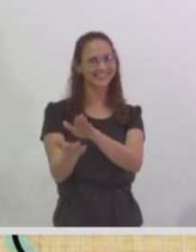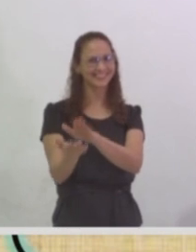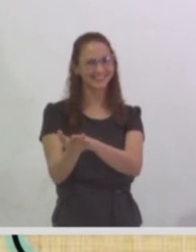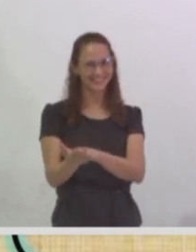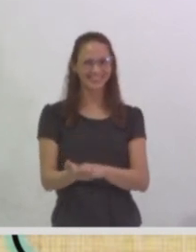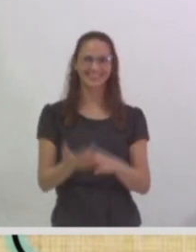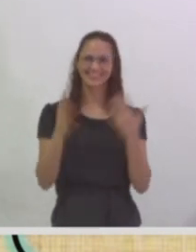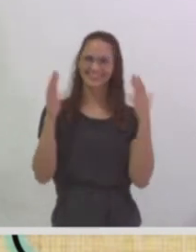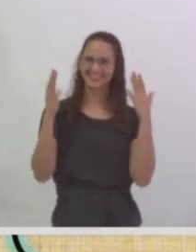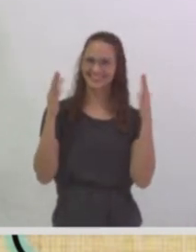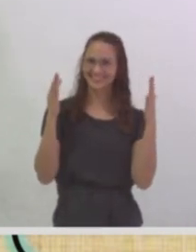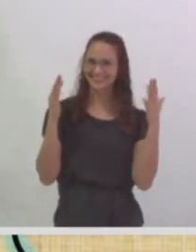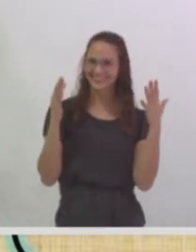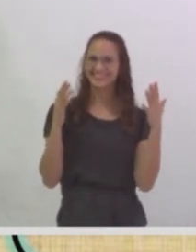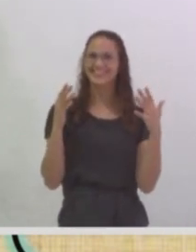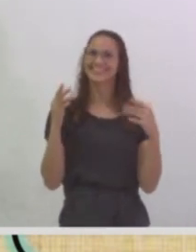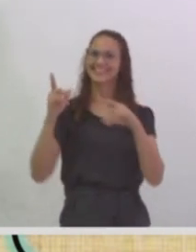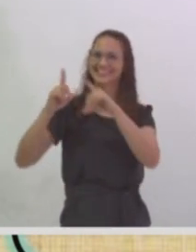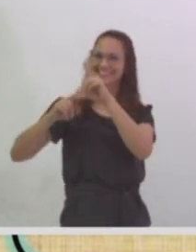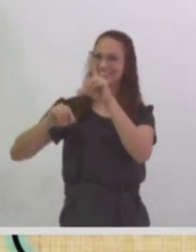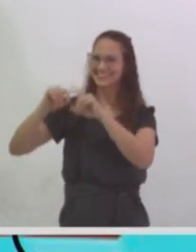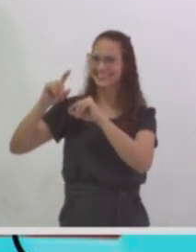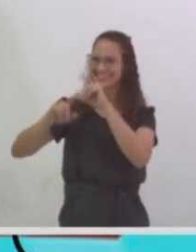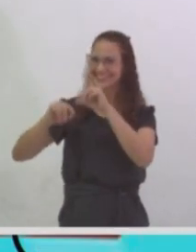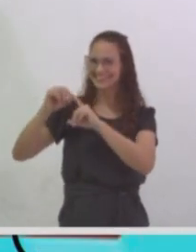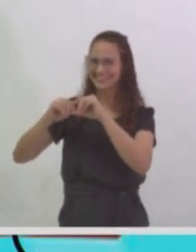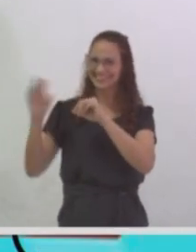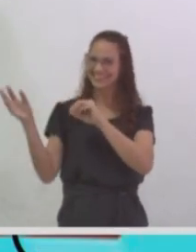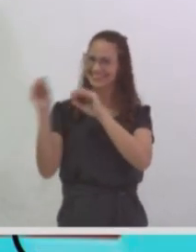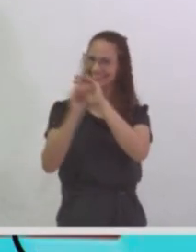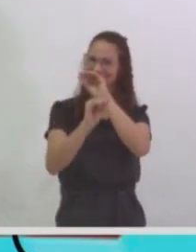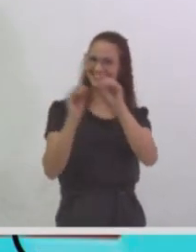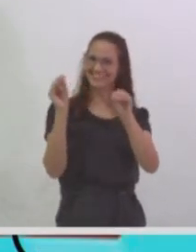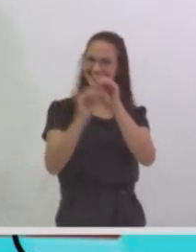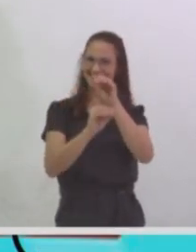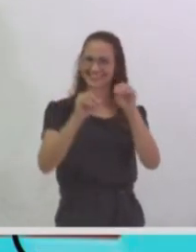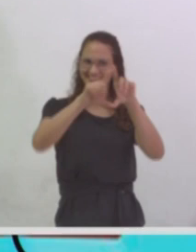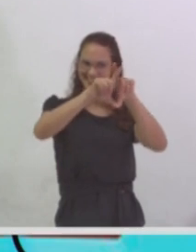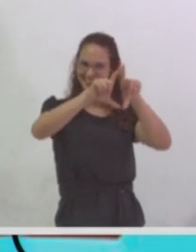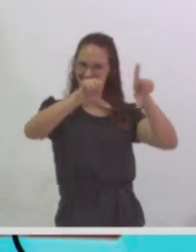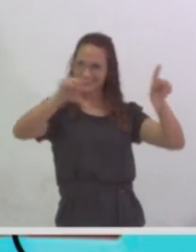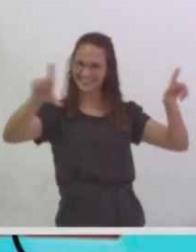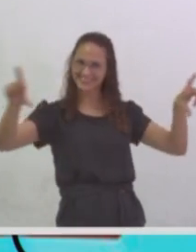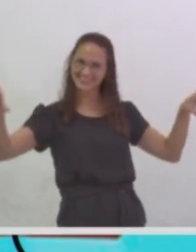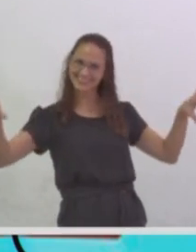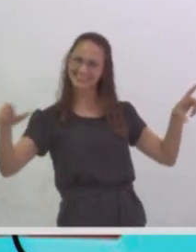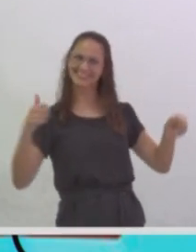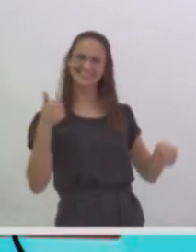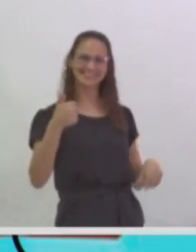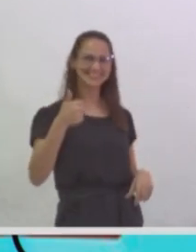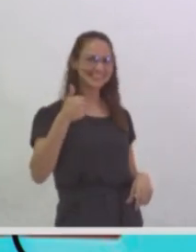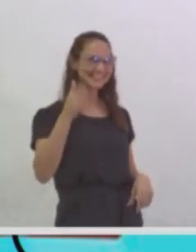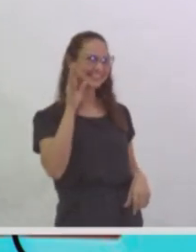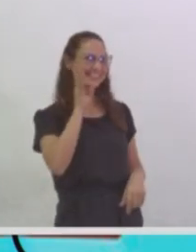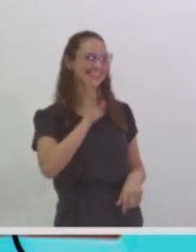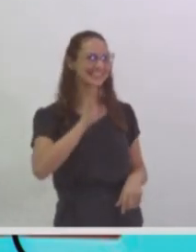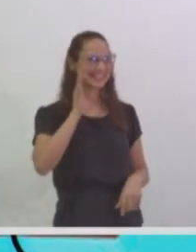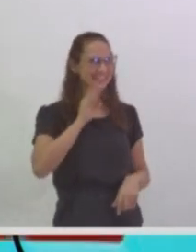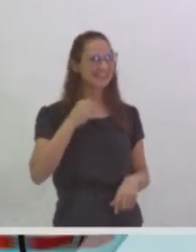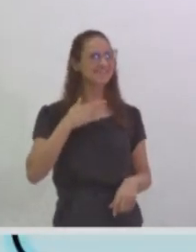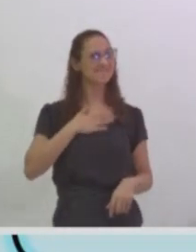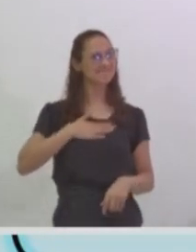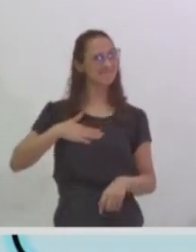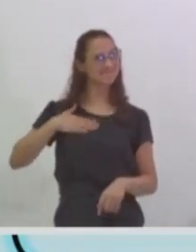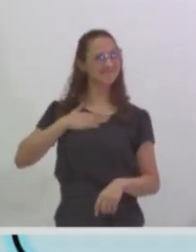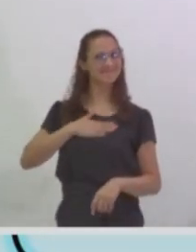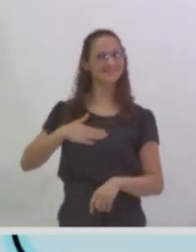Mais uma estrelinha e nós estamos só aumentando o nosso quadro de sucesso. Que legal! Estou super feliz com